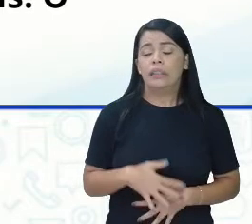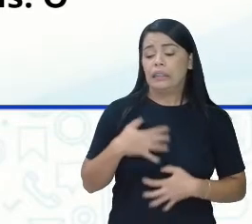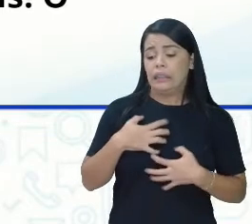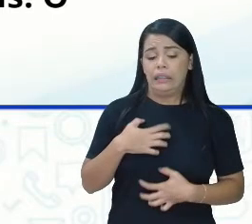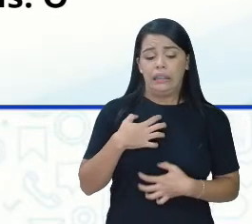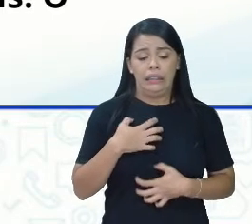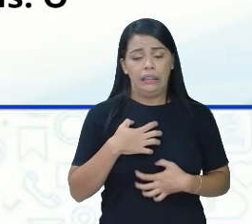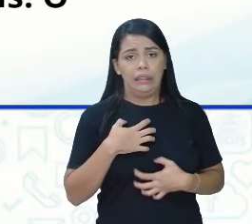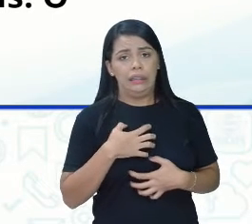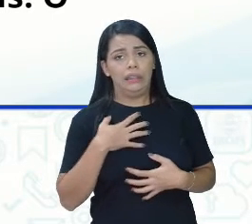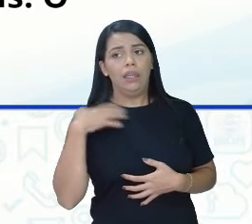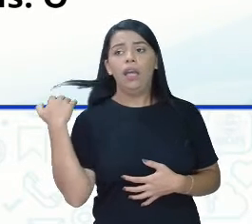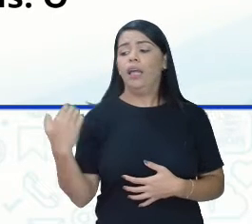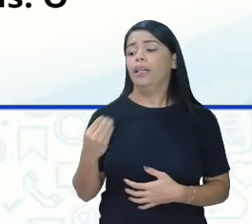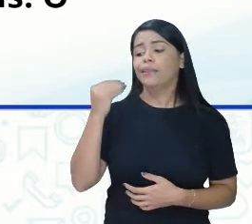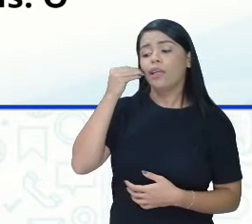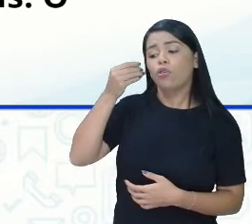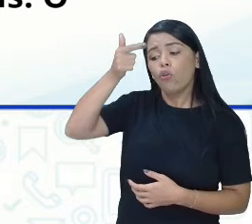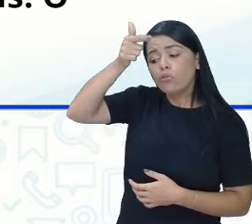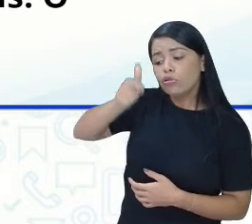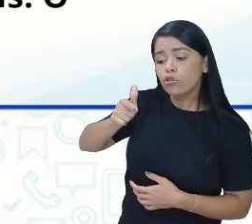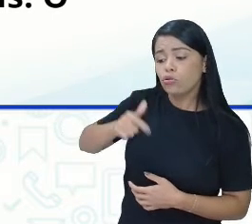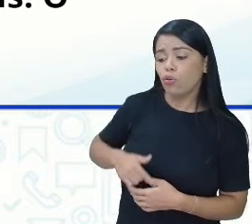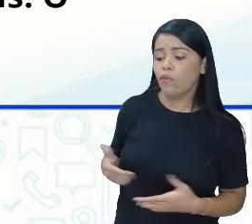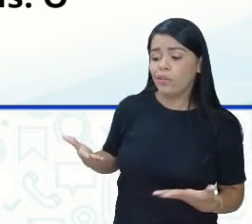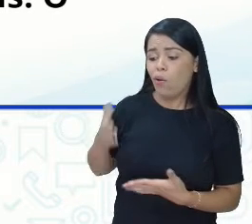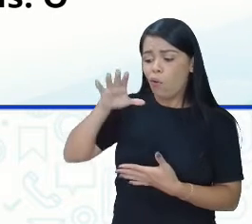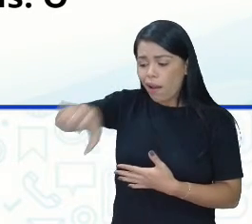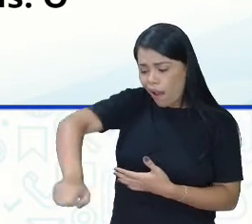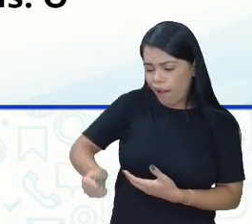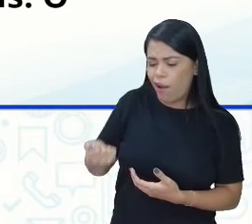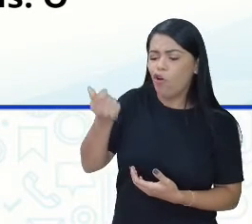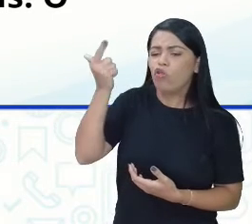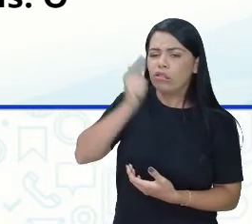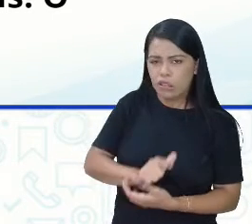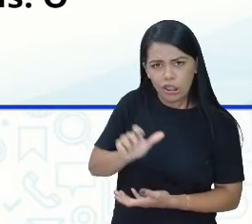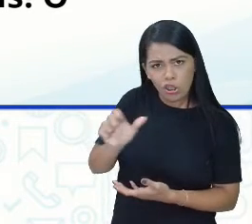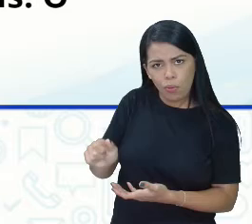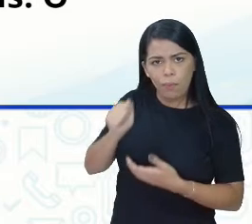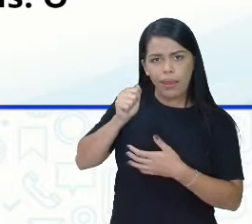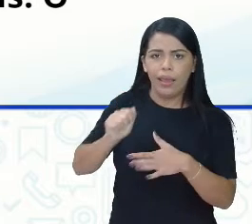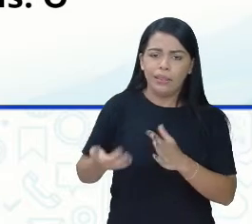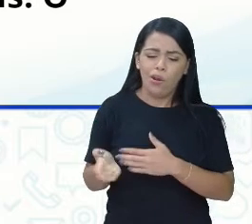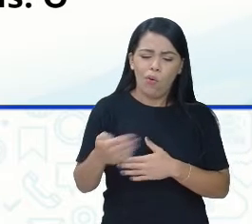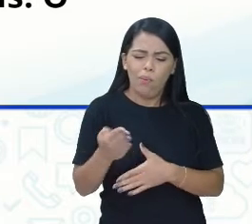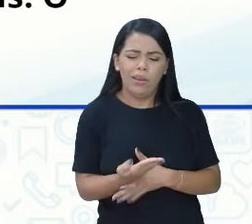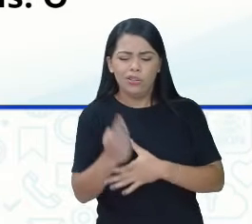Desesperado, tentou novamente e desta vez conseguiu pegá-lo. O peixe pulava,